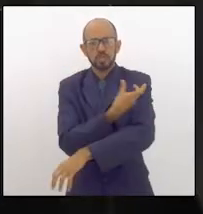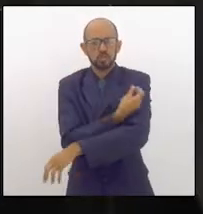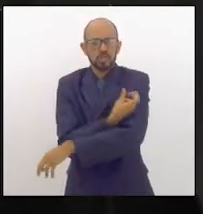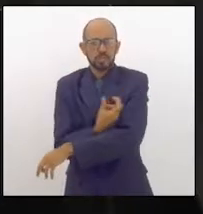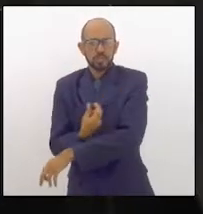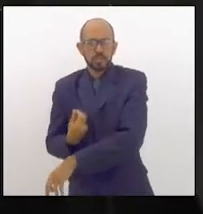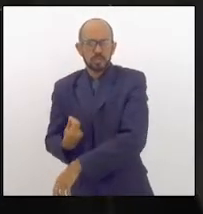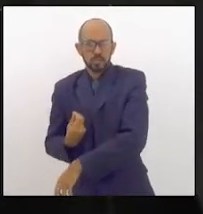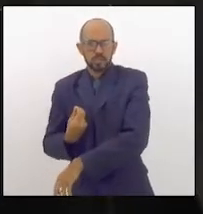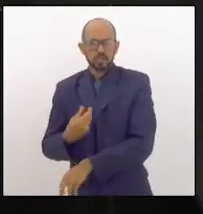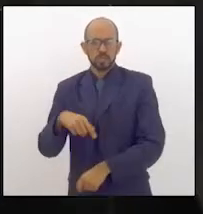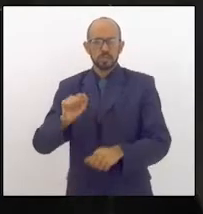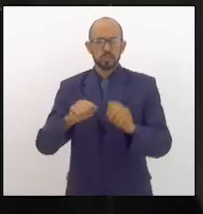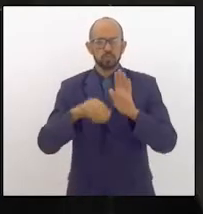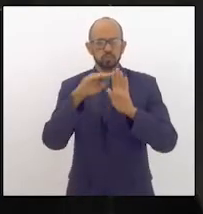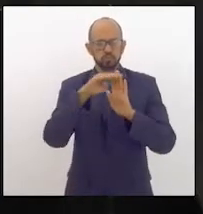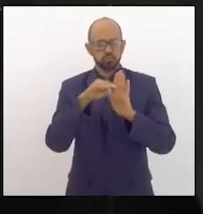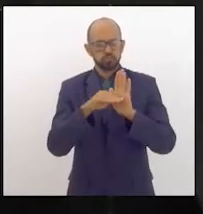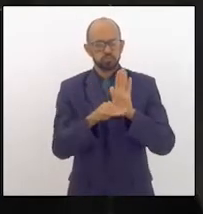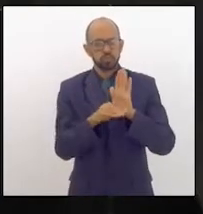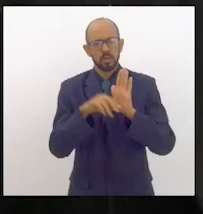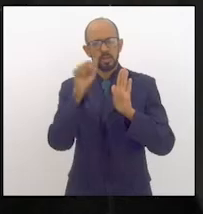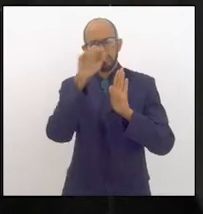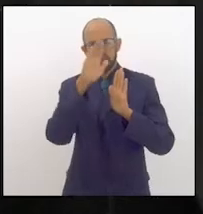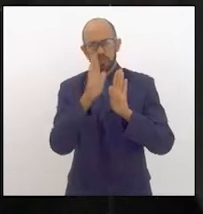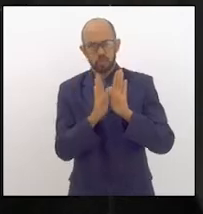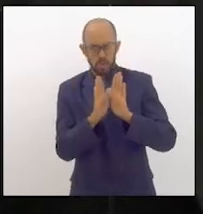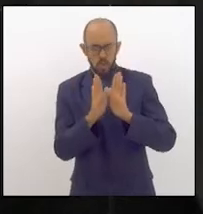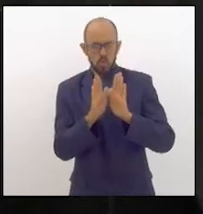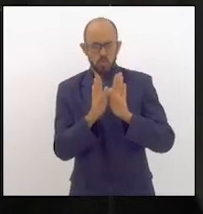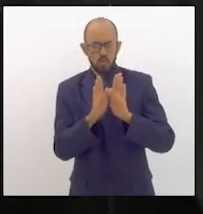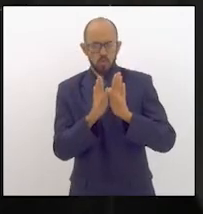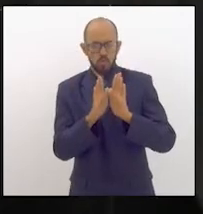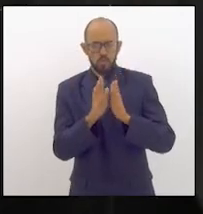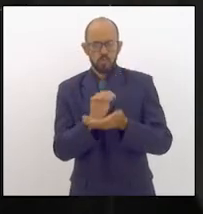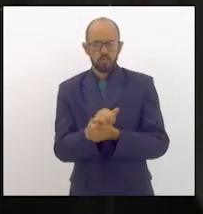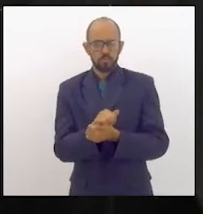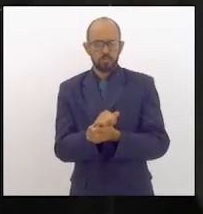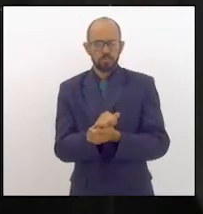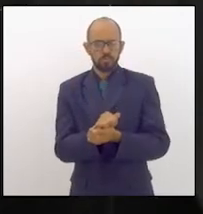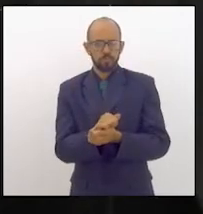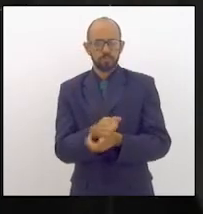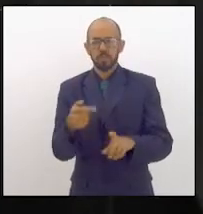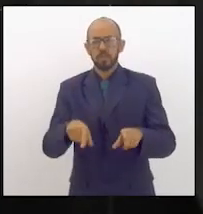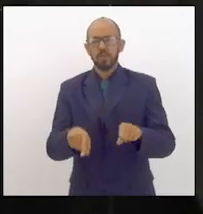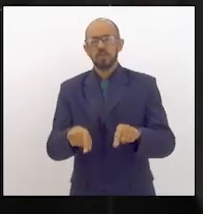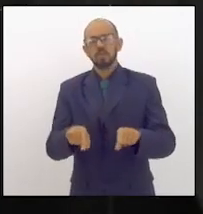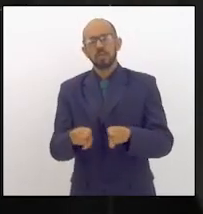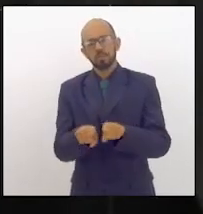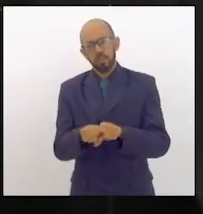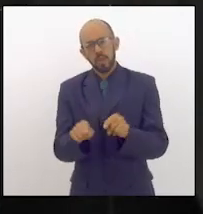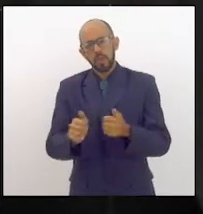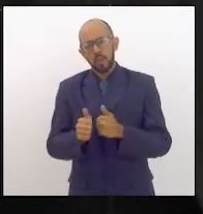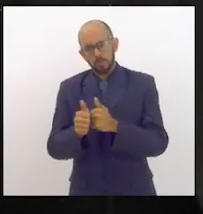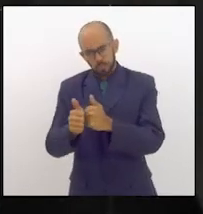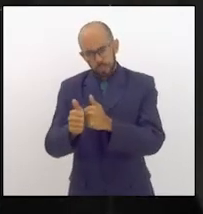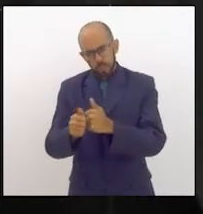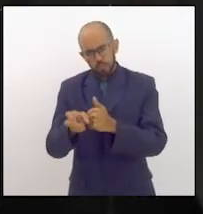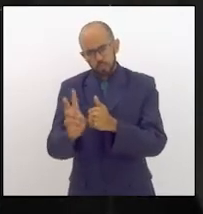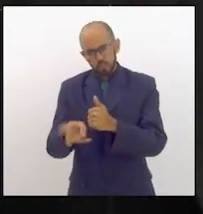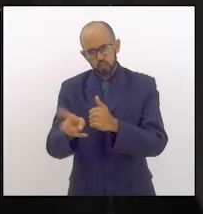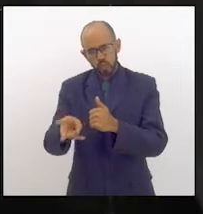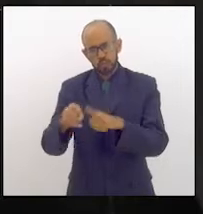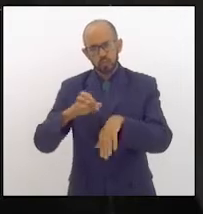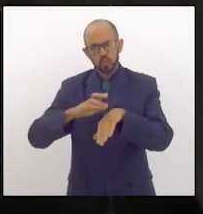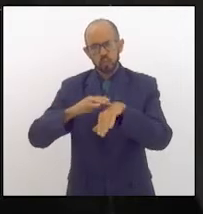integrantes do Plano Nacional de imunização inclui emenda que diz respeito ao acompanhamento regular de